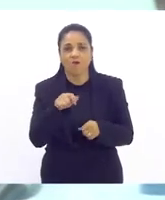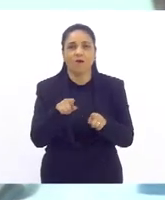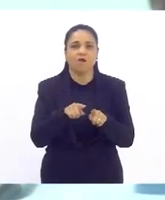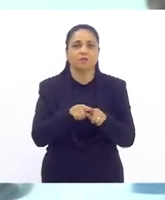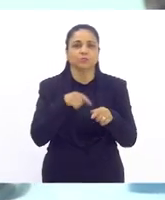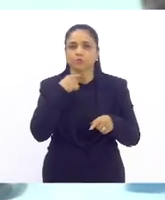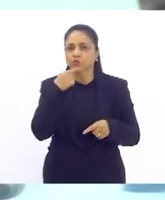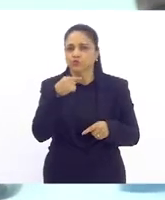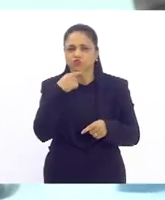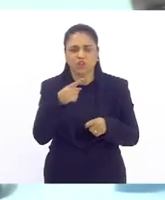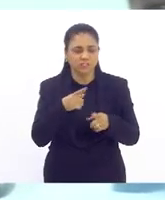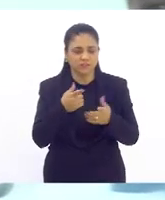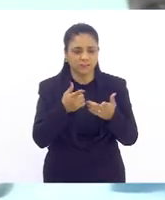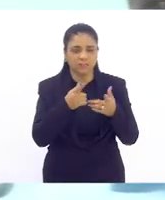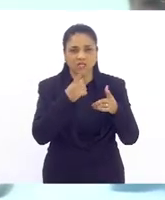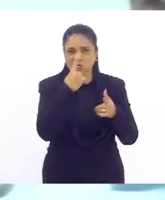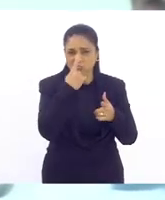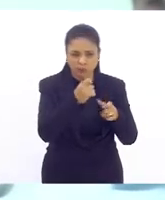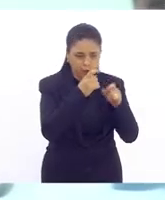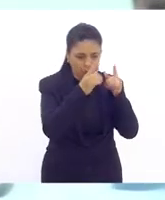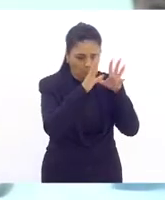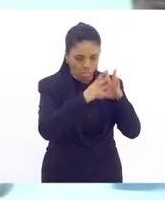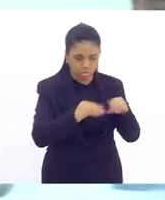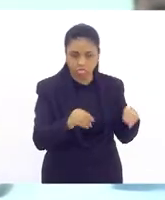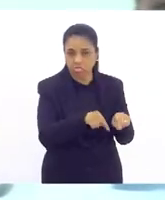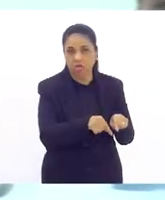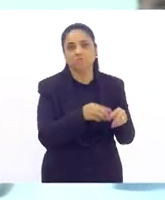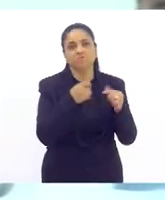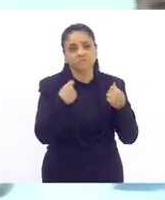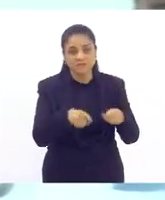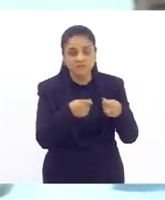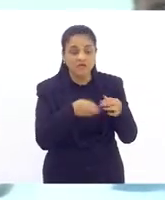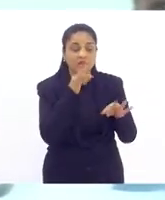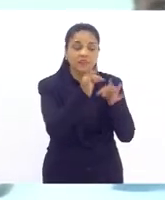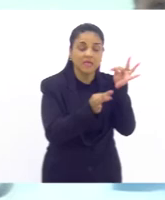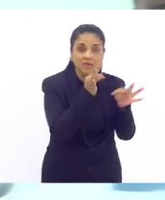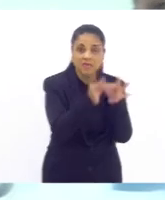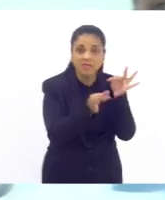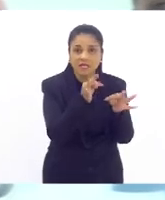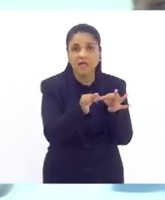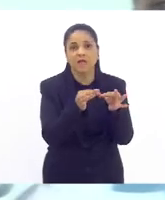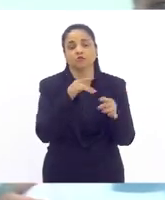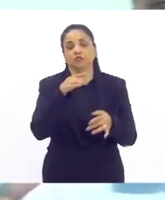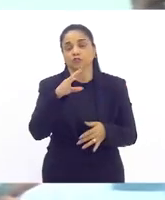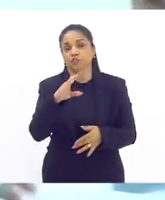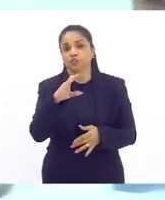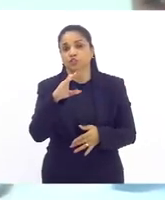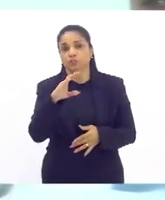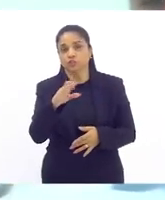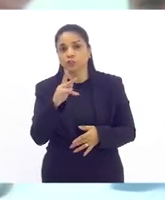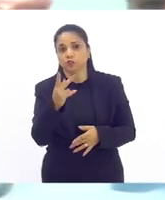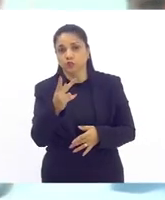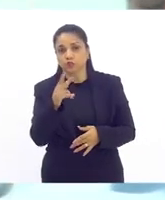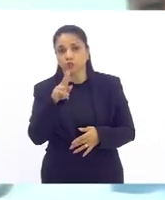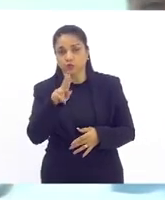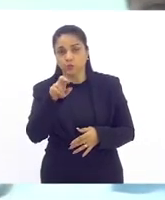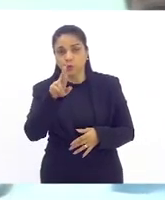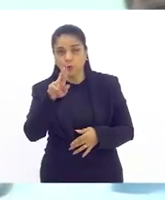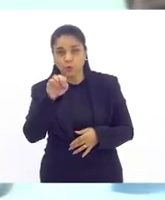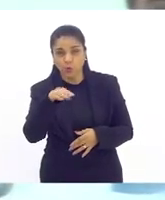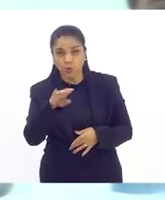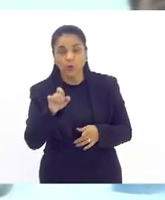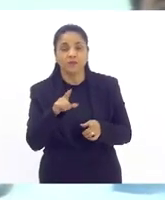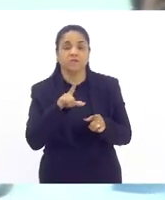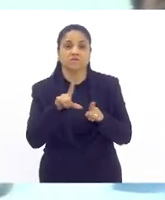acabar com lixão você tem que remediar os lixões tratar o chorume capital metano então cada coisa que a gente acabou